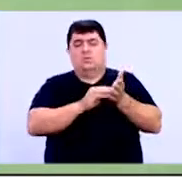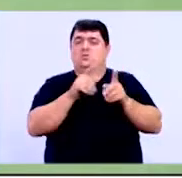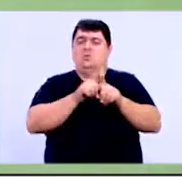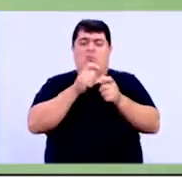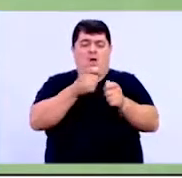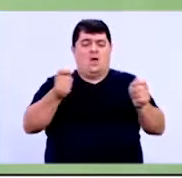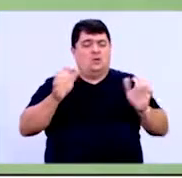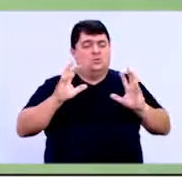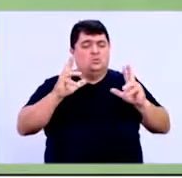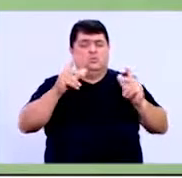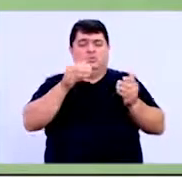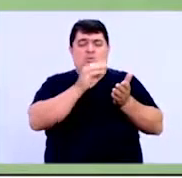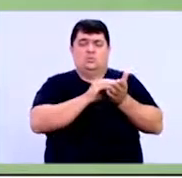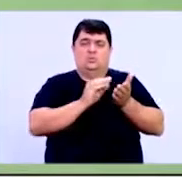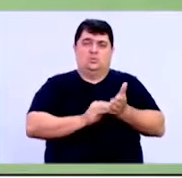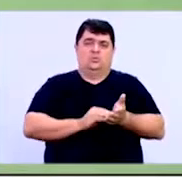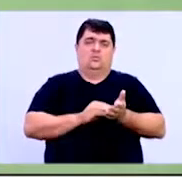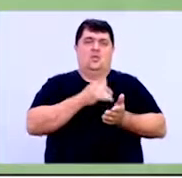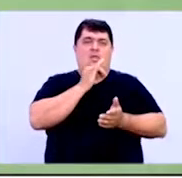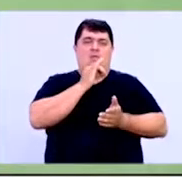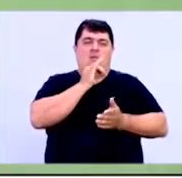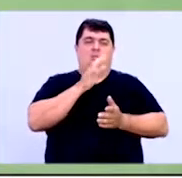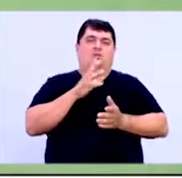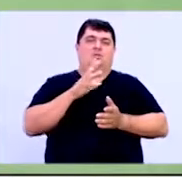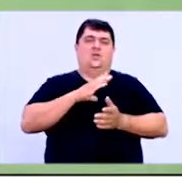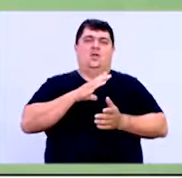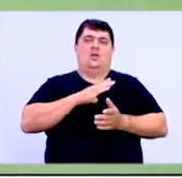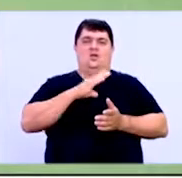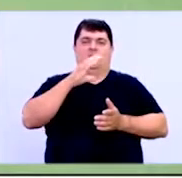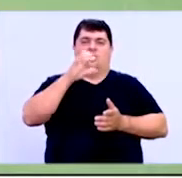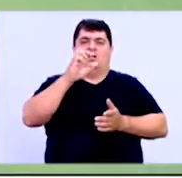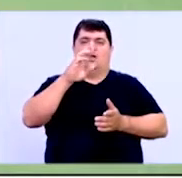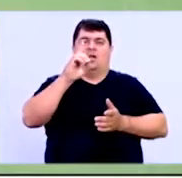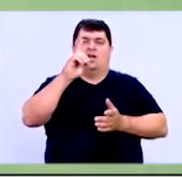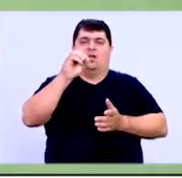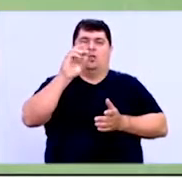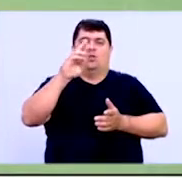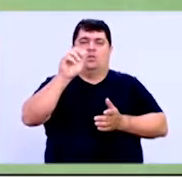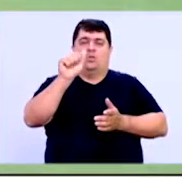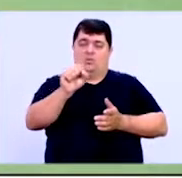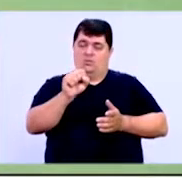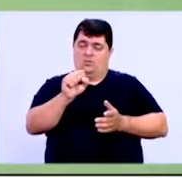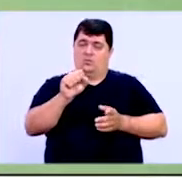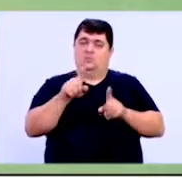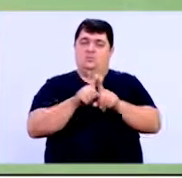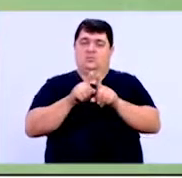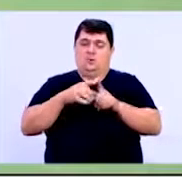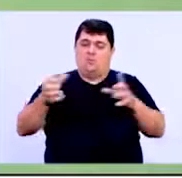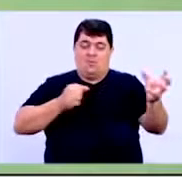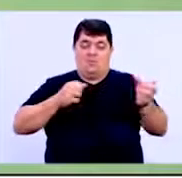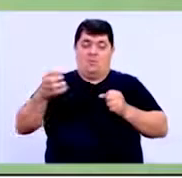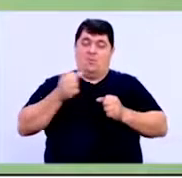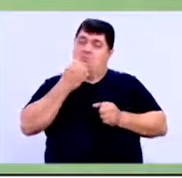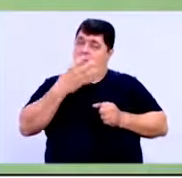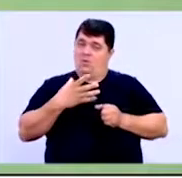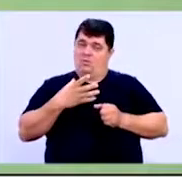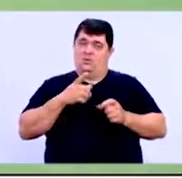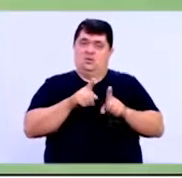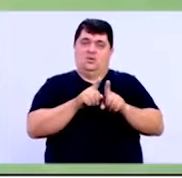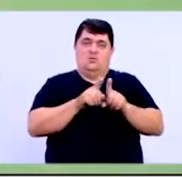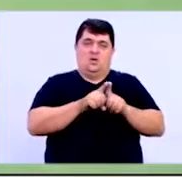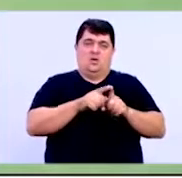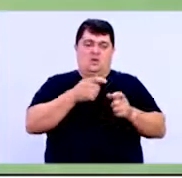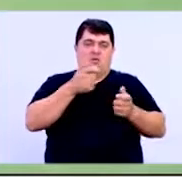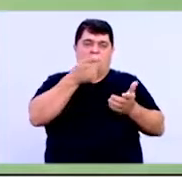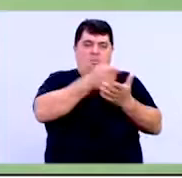falando das contas positivas, as credoras. E as despesas, estou falando as contas negativas,